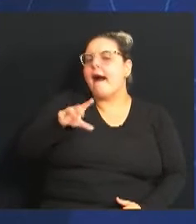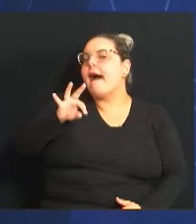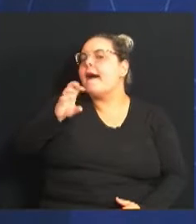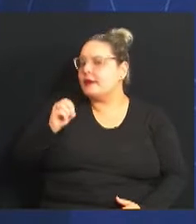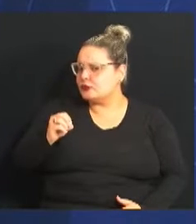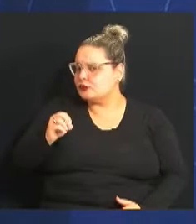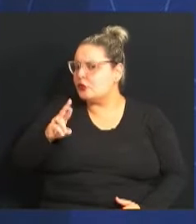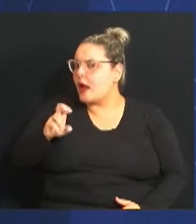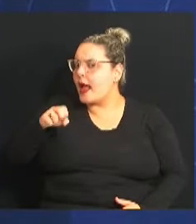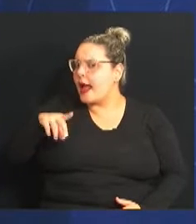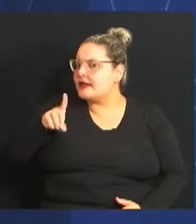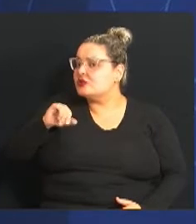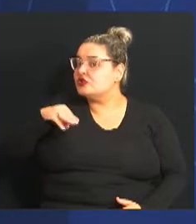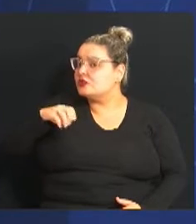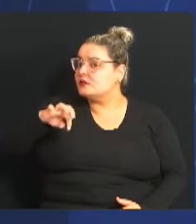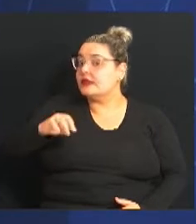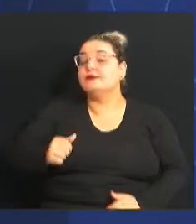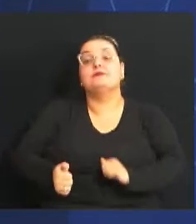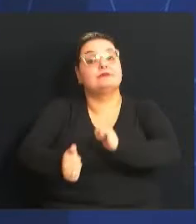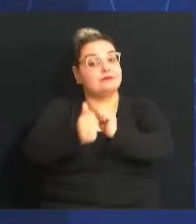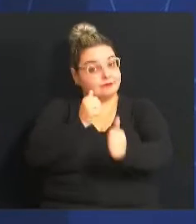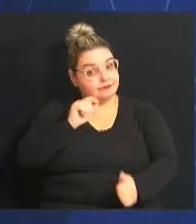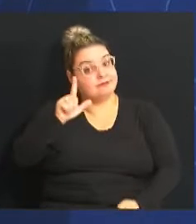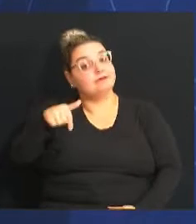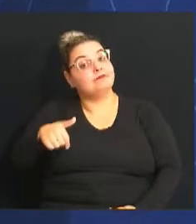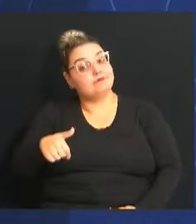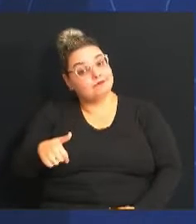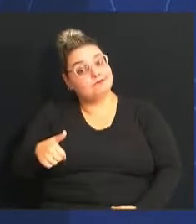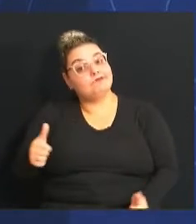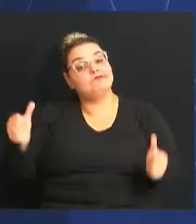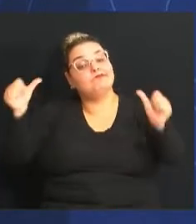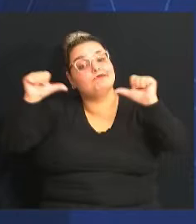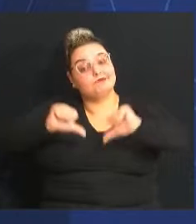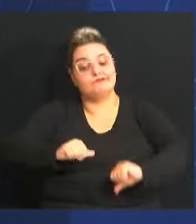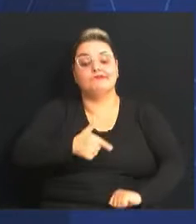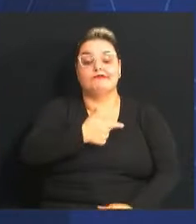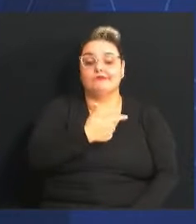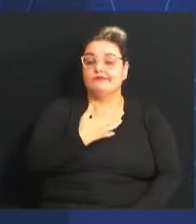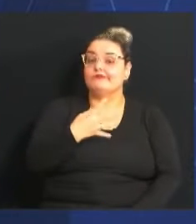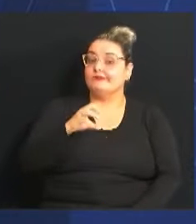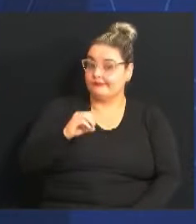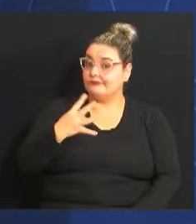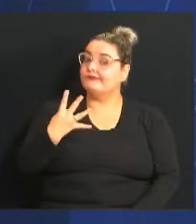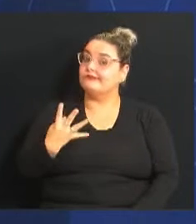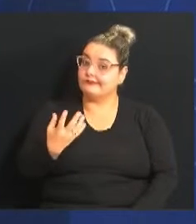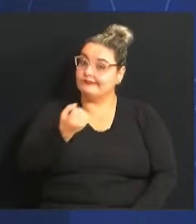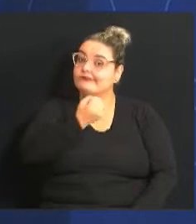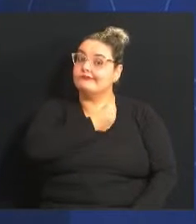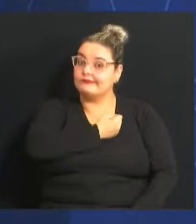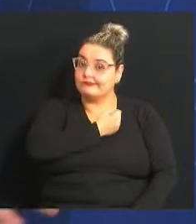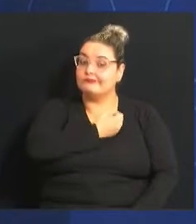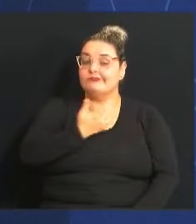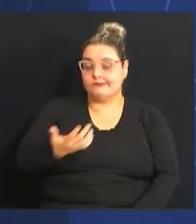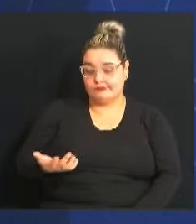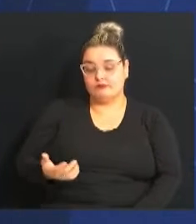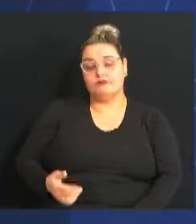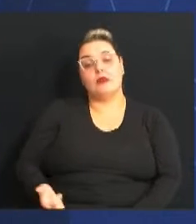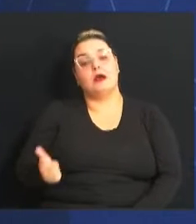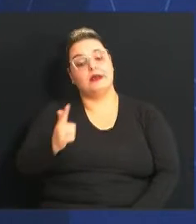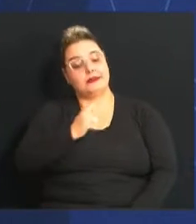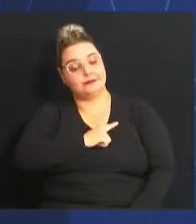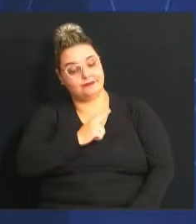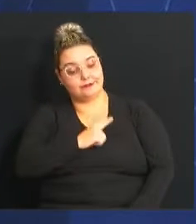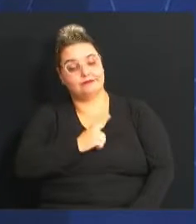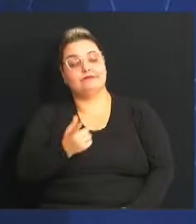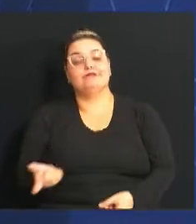futebol agora, porque depois da derrota no derby de número 204 para a Ponte Preta, o Guarani voltou